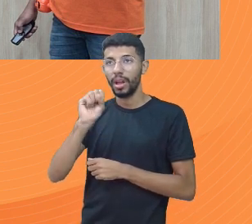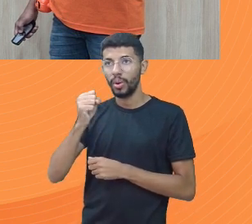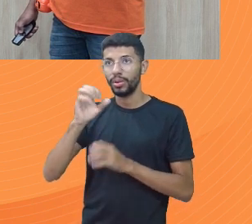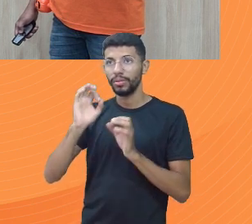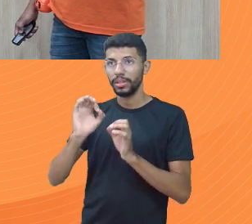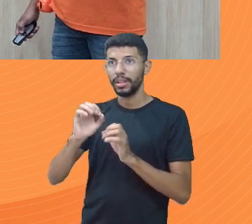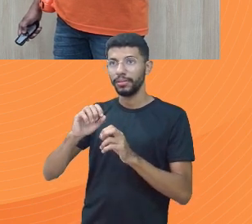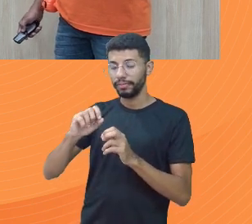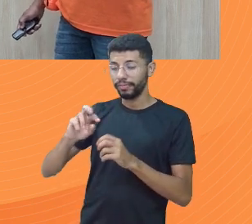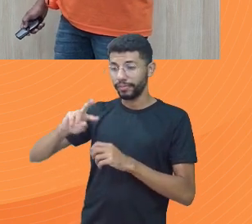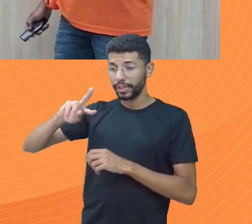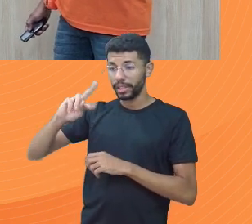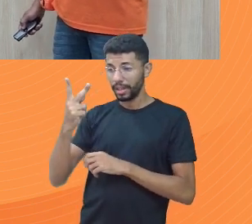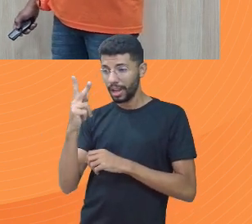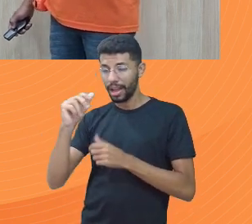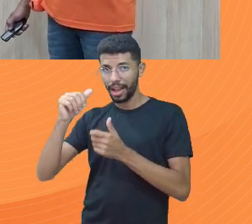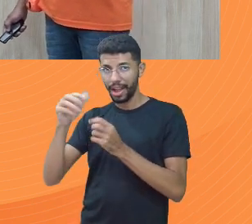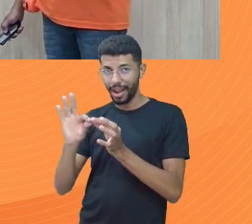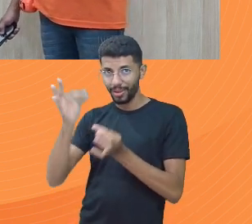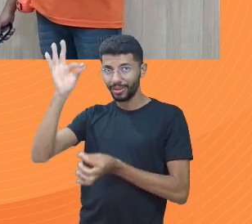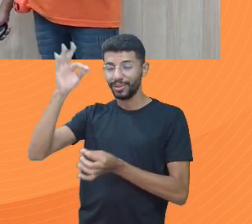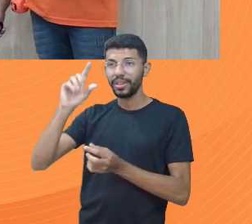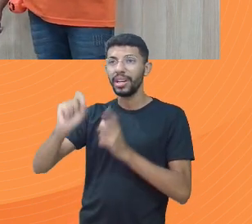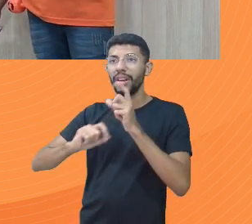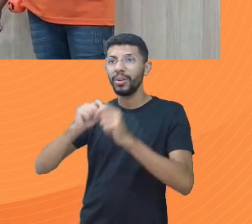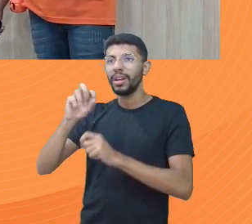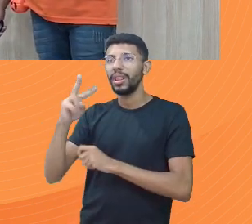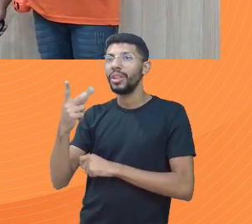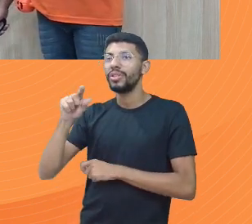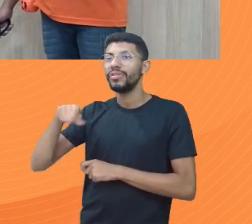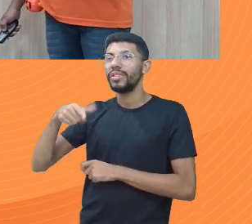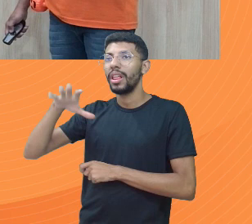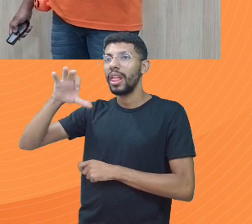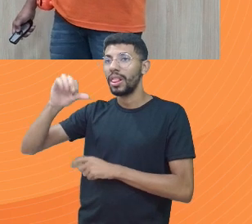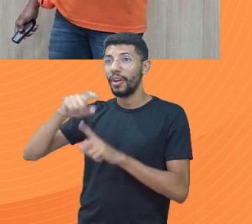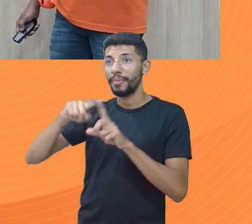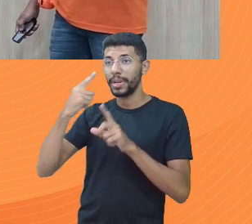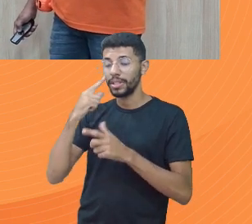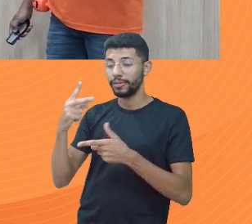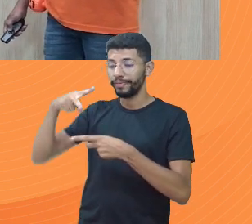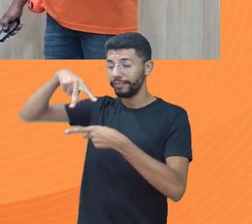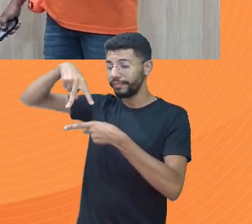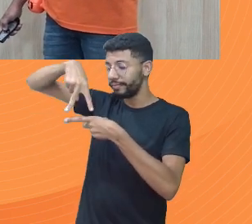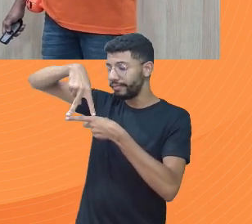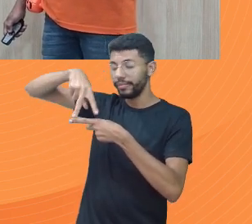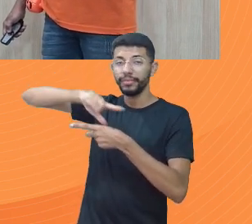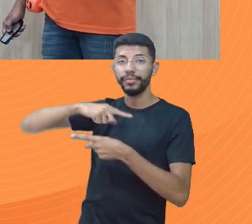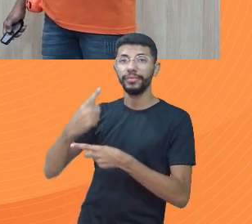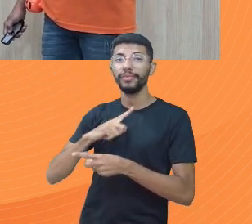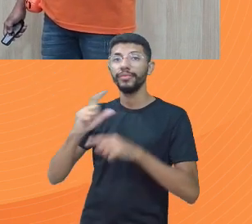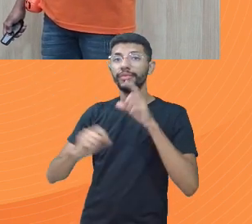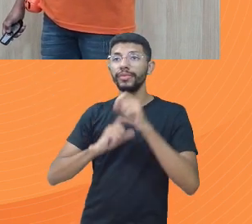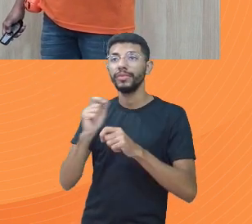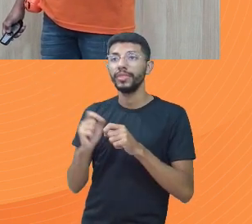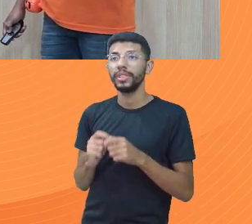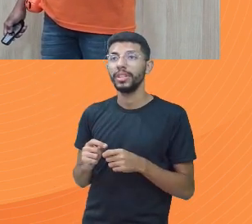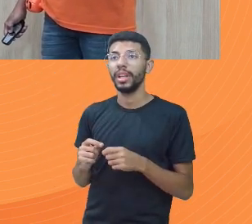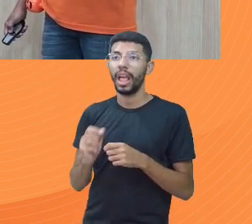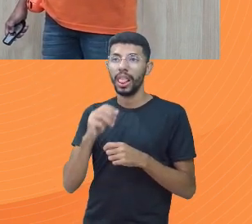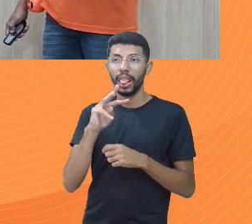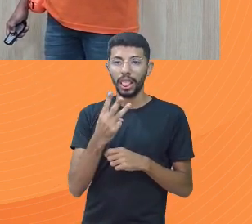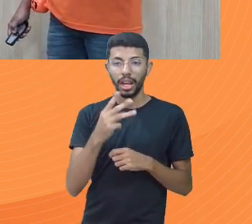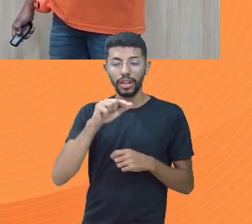é 2,9. Já na parte triangular, né, nós temos como base 3,8 e a